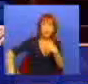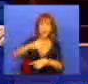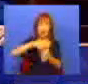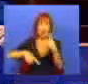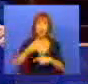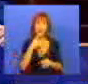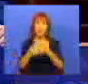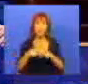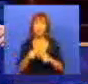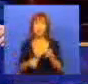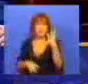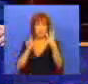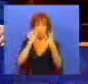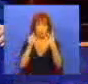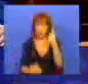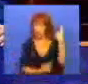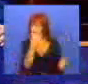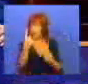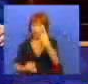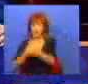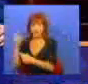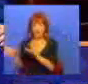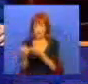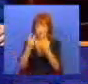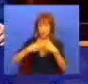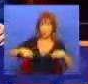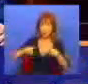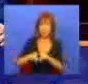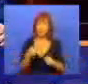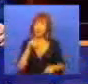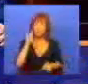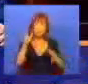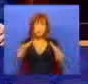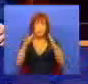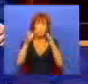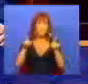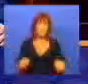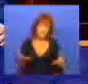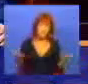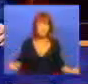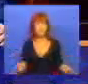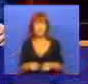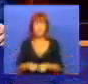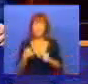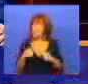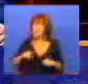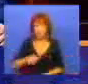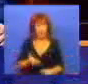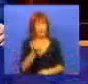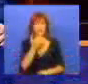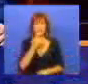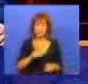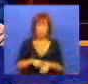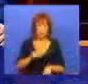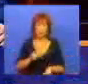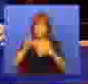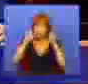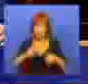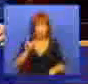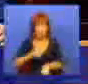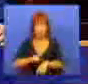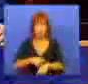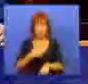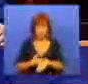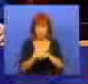de perguntas, 3 minutos a cada grupo parlamentar, e eu chamava a atenção que desta feita vou ser muito rigoroso relativamente ao controle do tempo,